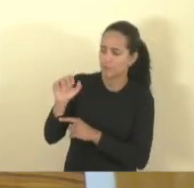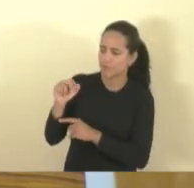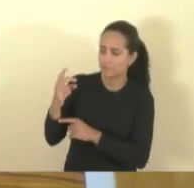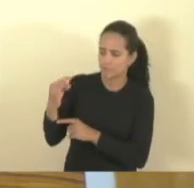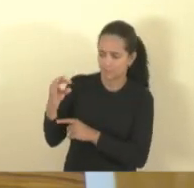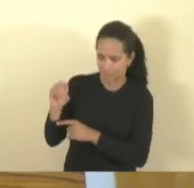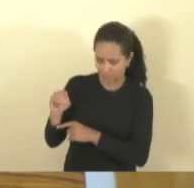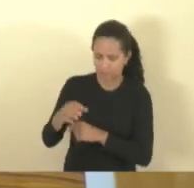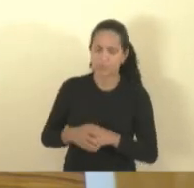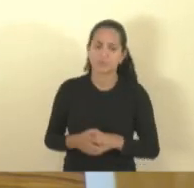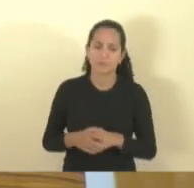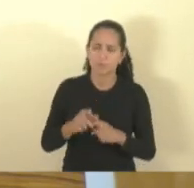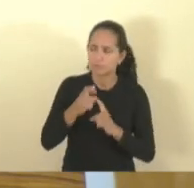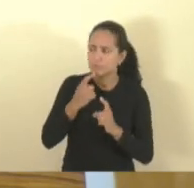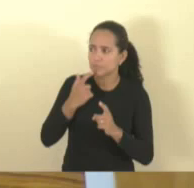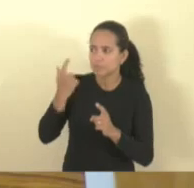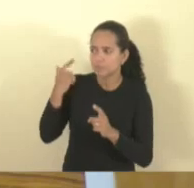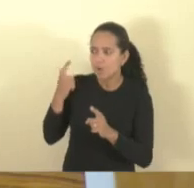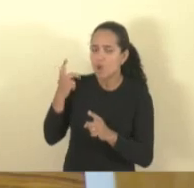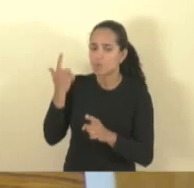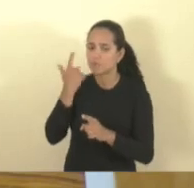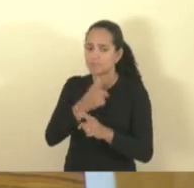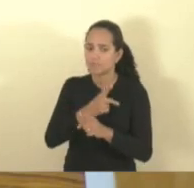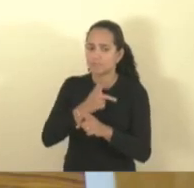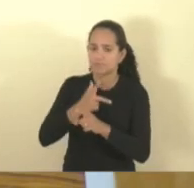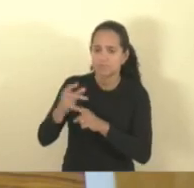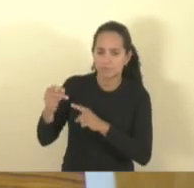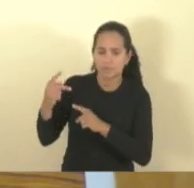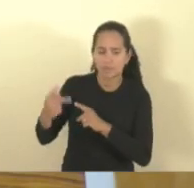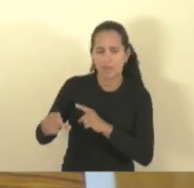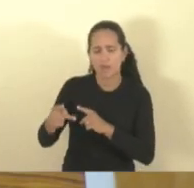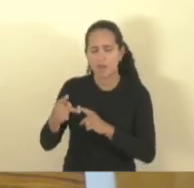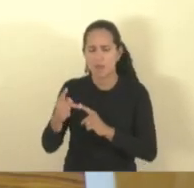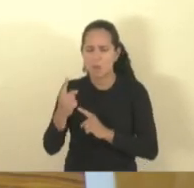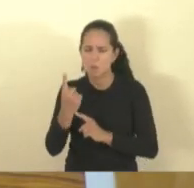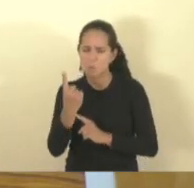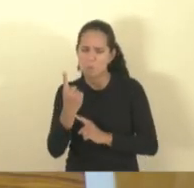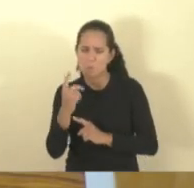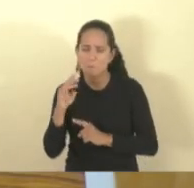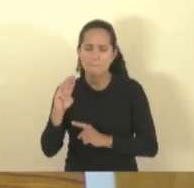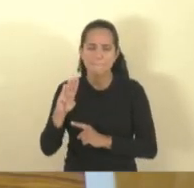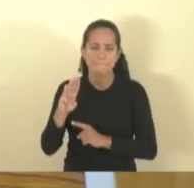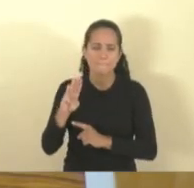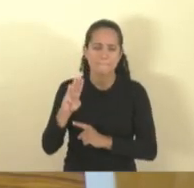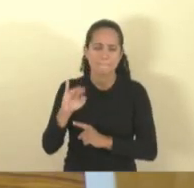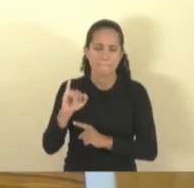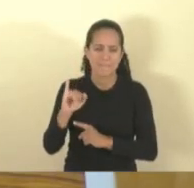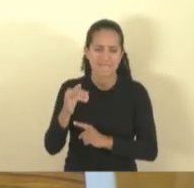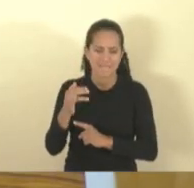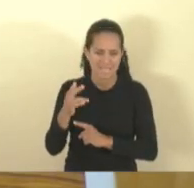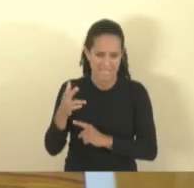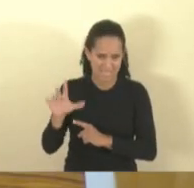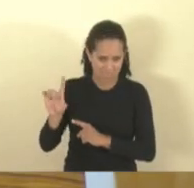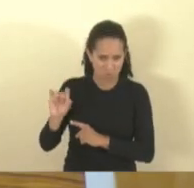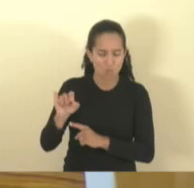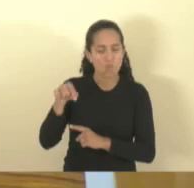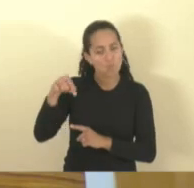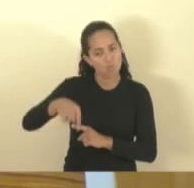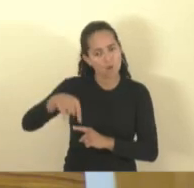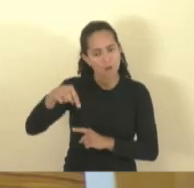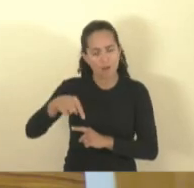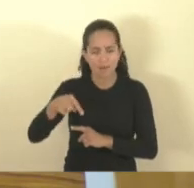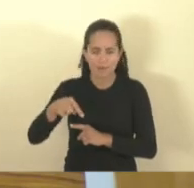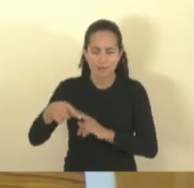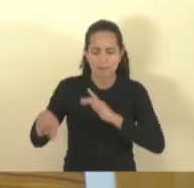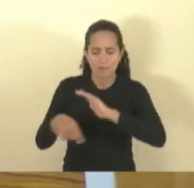para o Estado, né? Com o ingresso de quase 1 bilhão que deve entrar aos cofres públicos. E ultimamente a gente tem